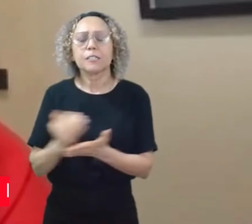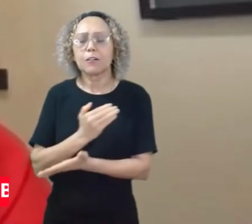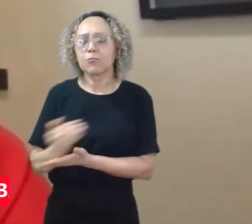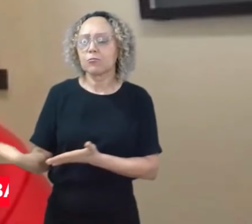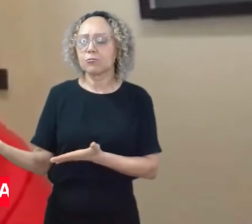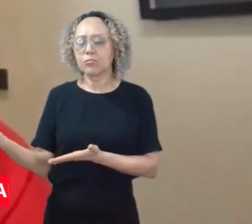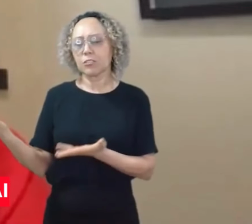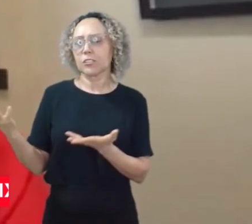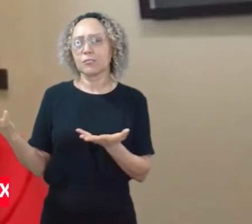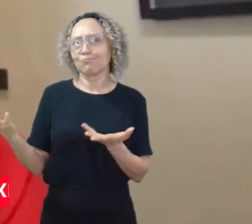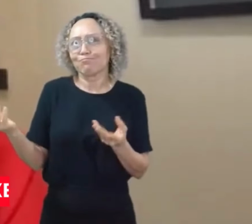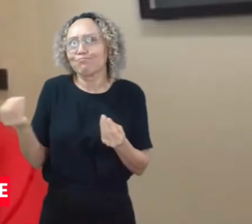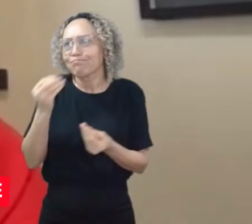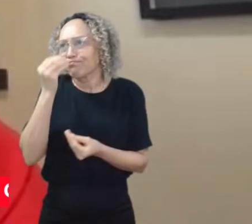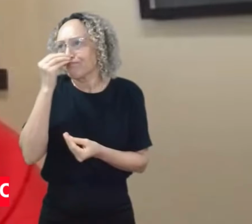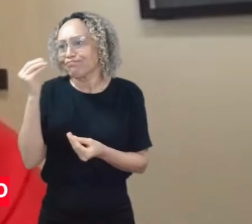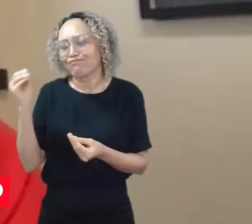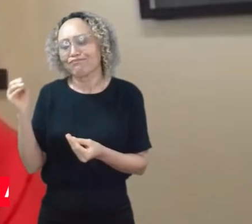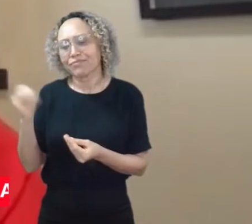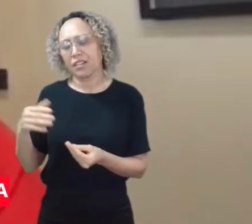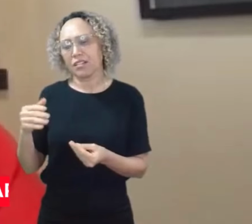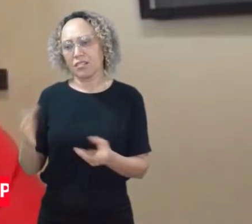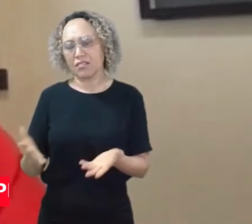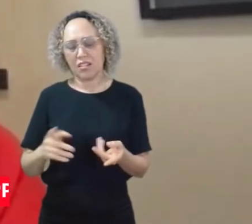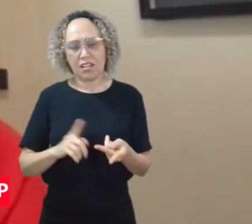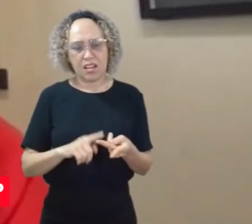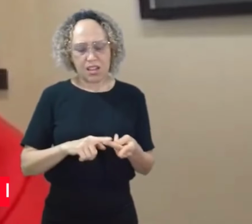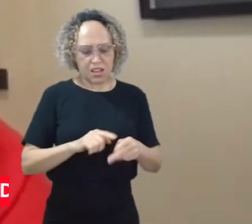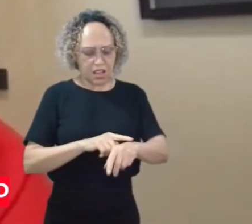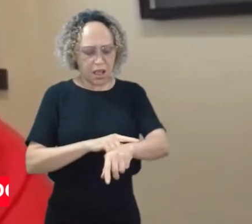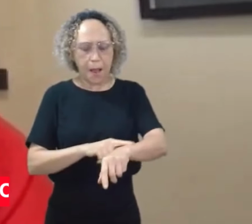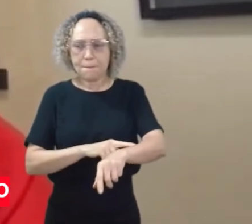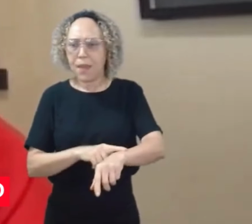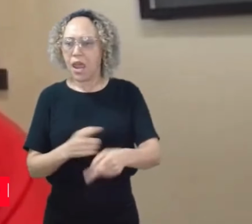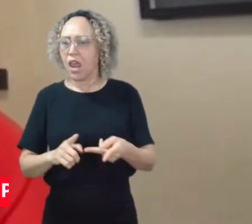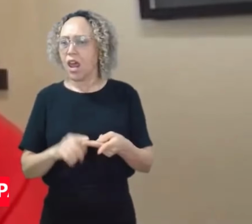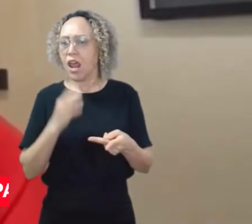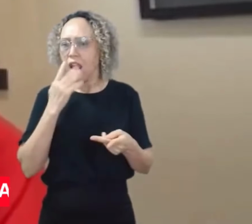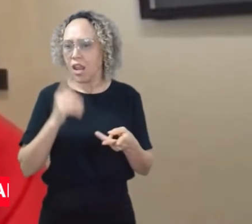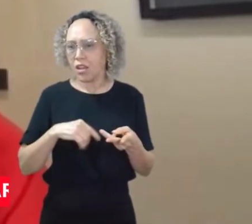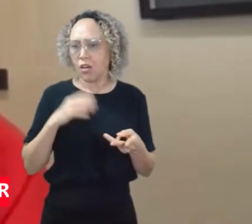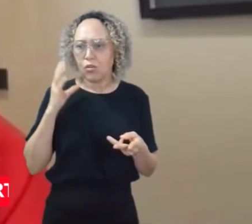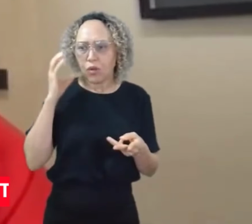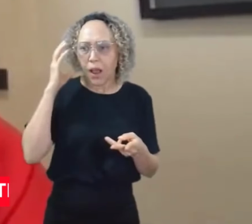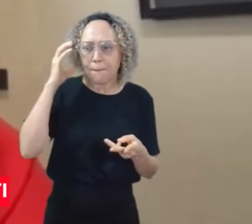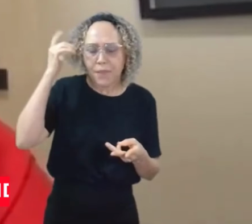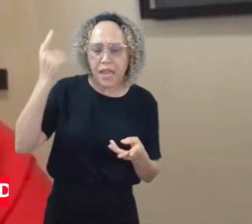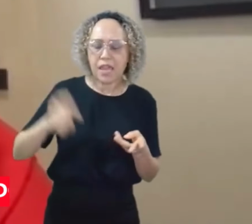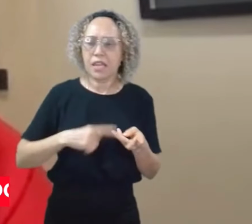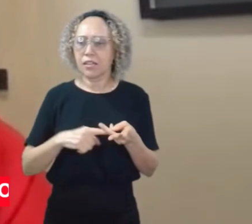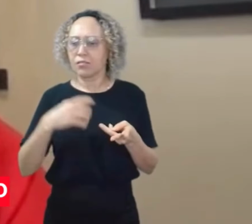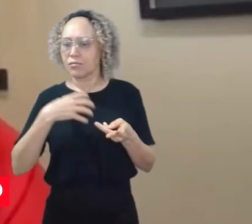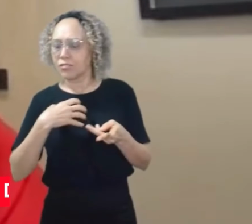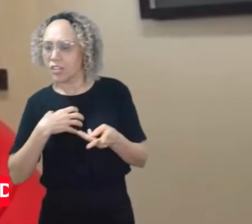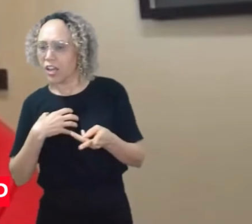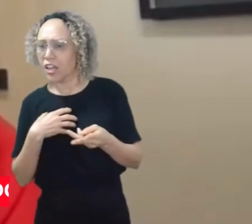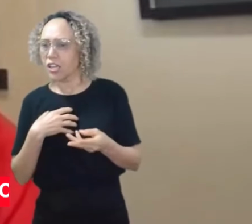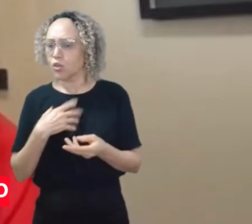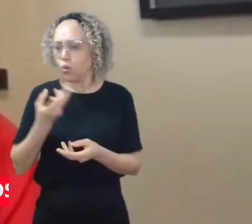lugar. Ou seja, a cor da pele, a textura do nosso cabelo, o nosso jeito cultural de viver, né, de vestir,